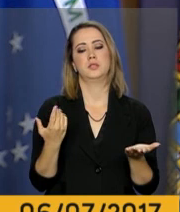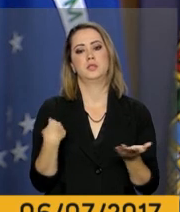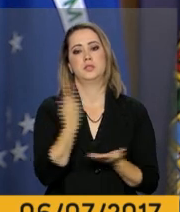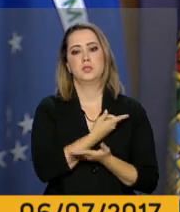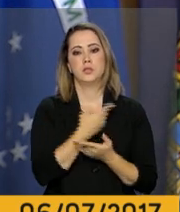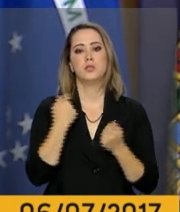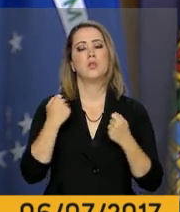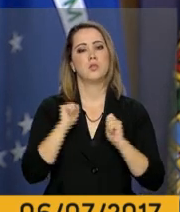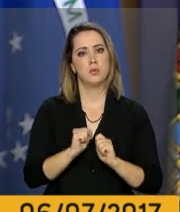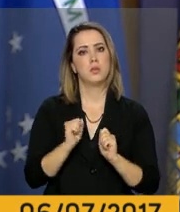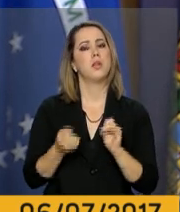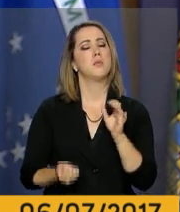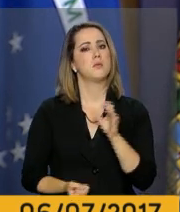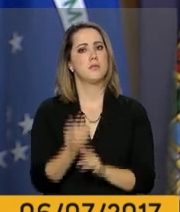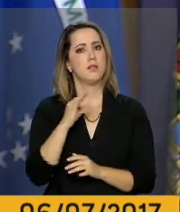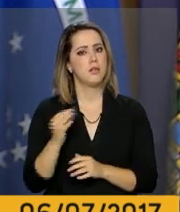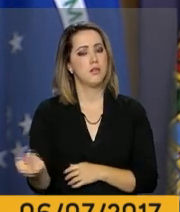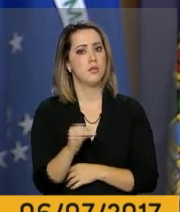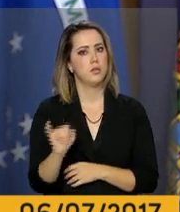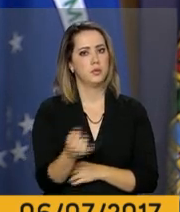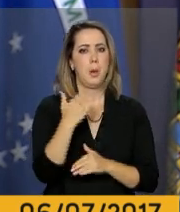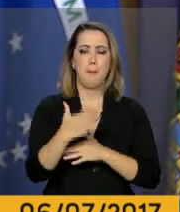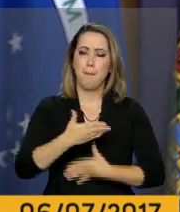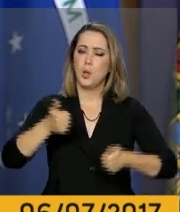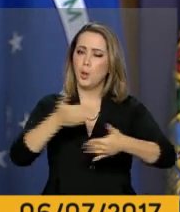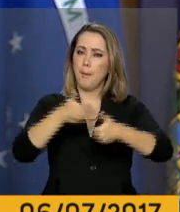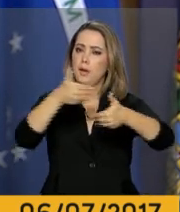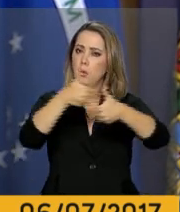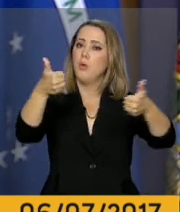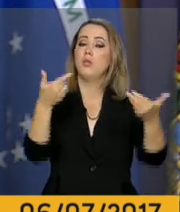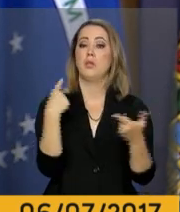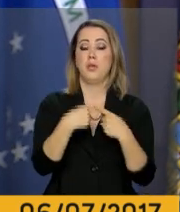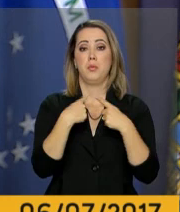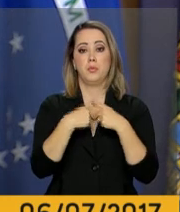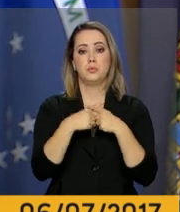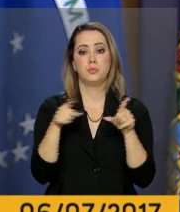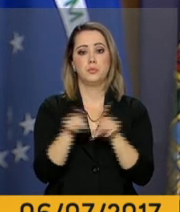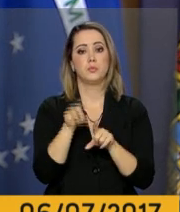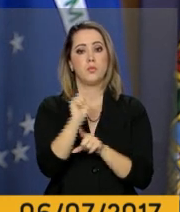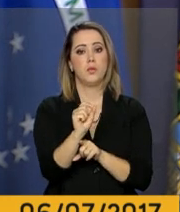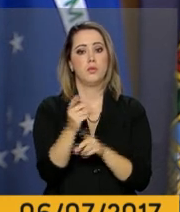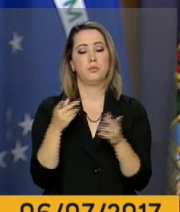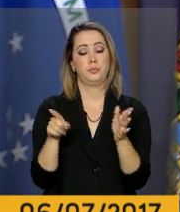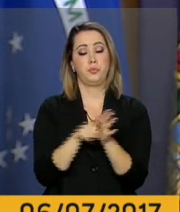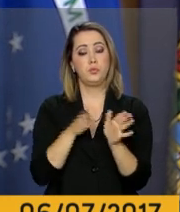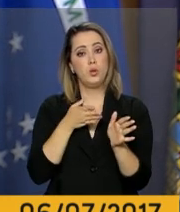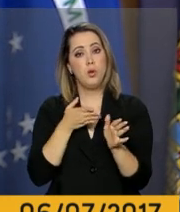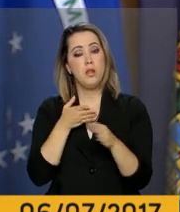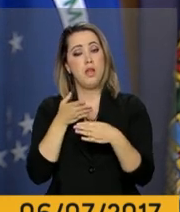prosperar porque ela é o fies tem ajudado a democratizar o acesso ao ensino